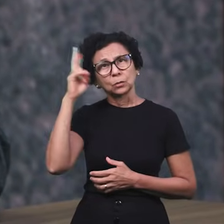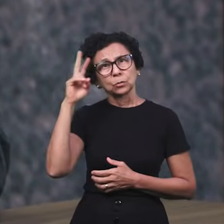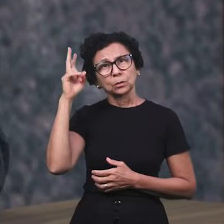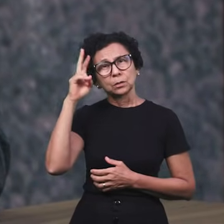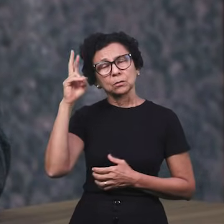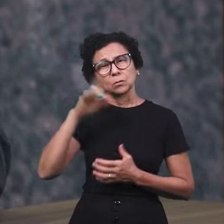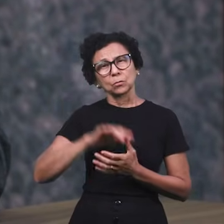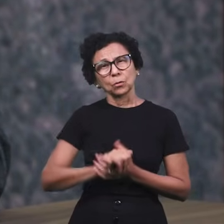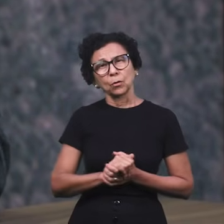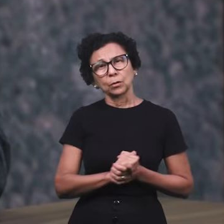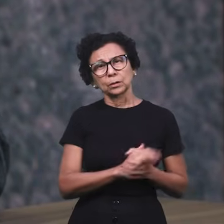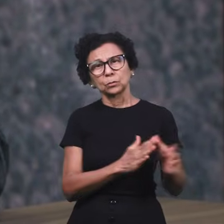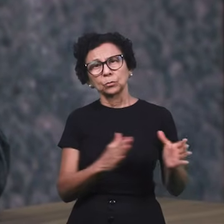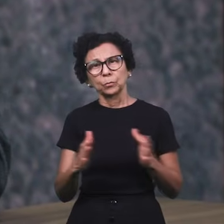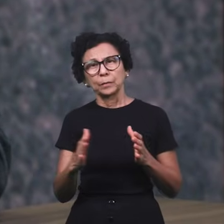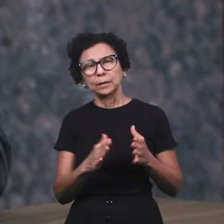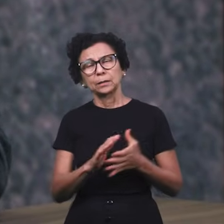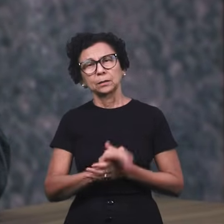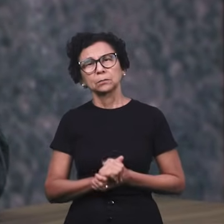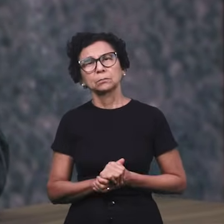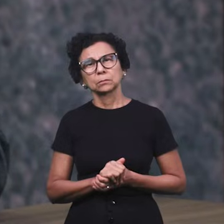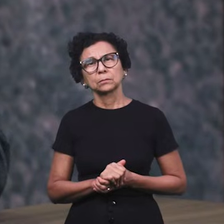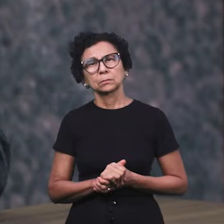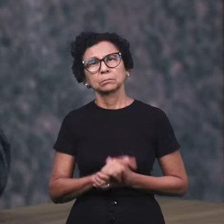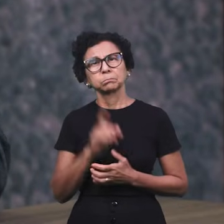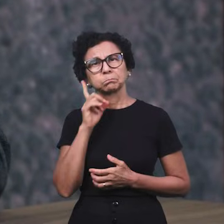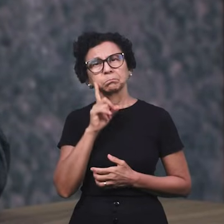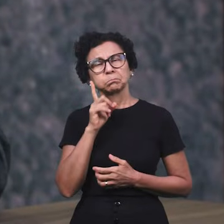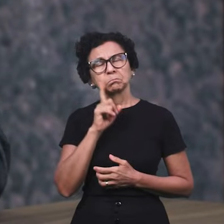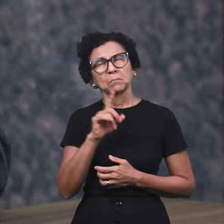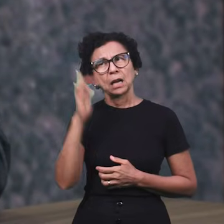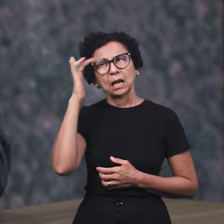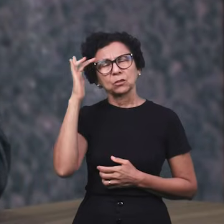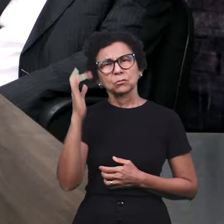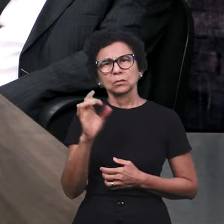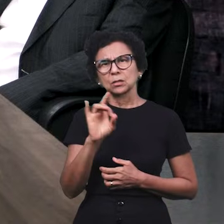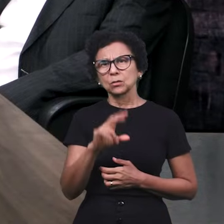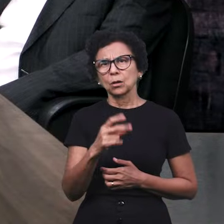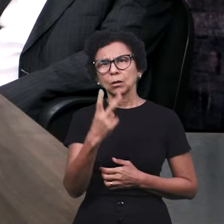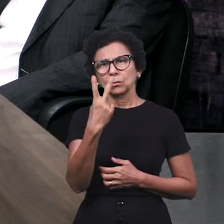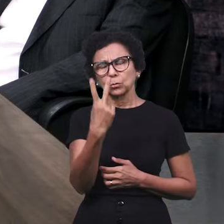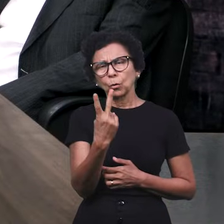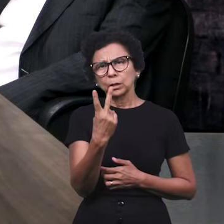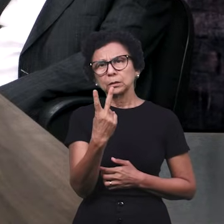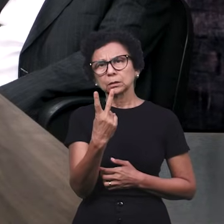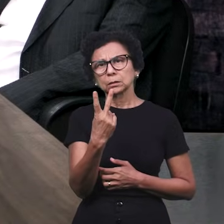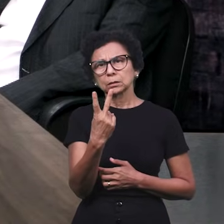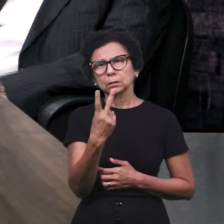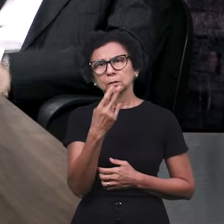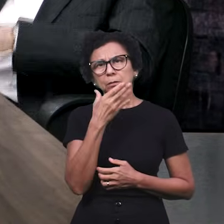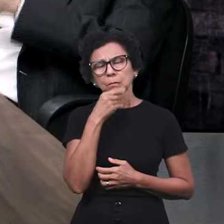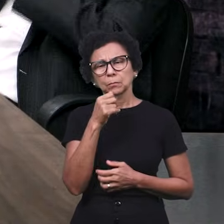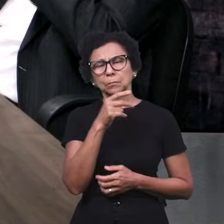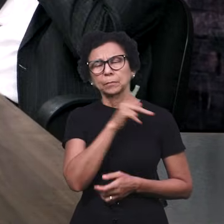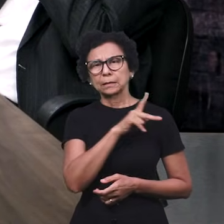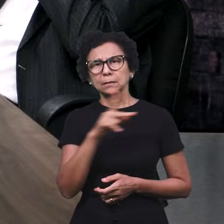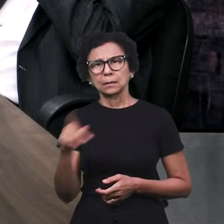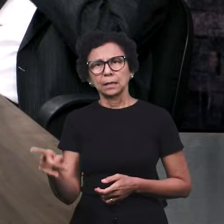só houve 2 presidentes que não foram protestantes, evangélicos. Né? Eu acho que só 2.